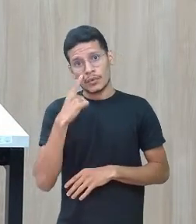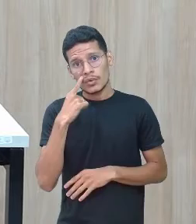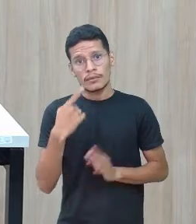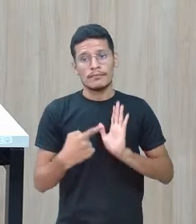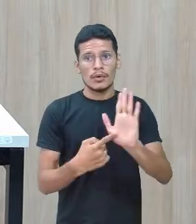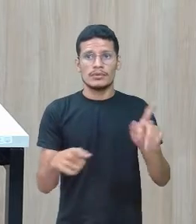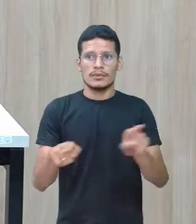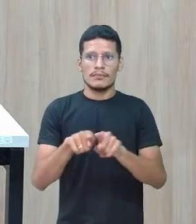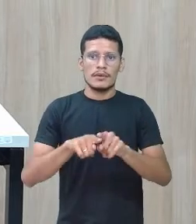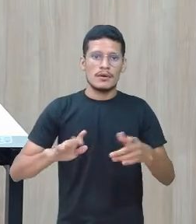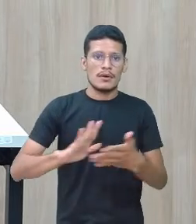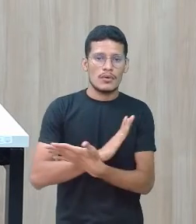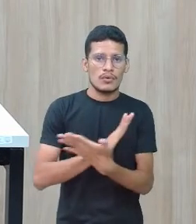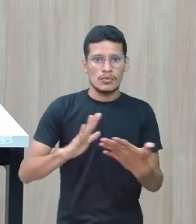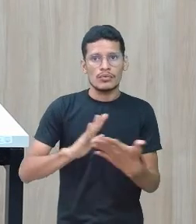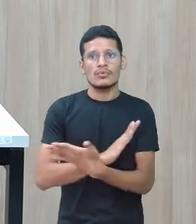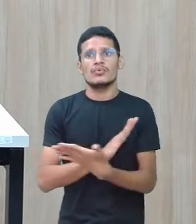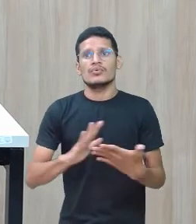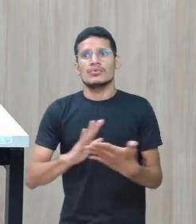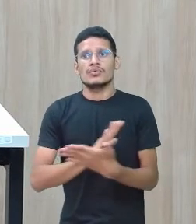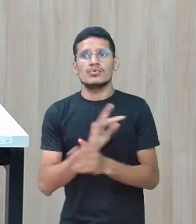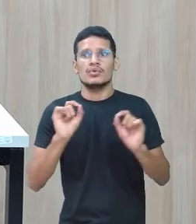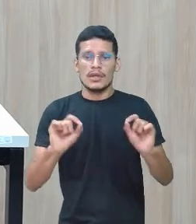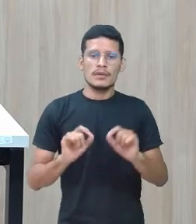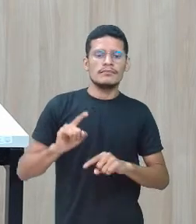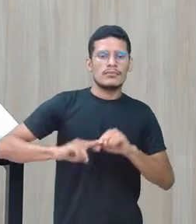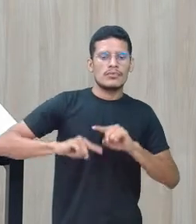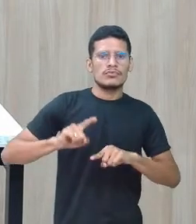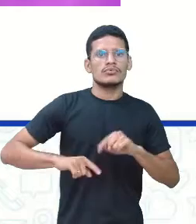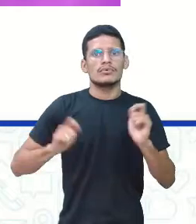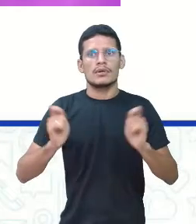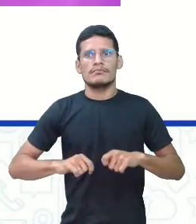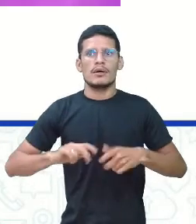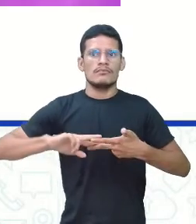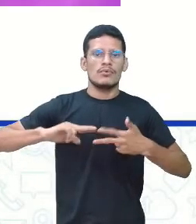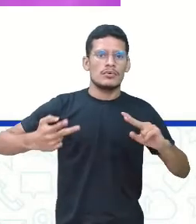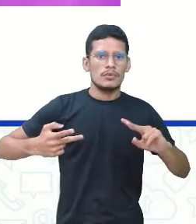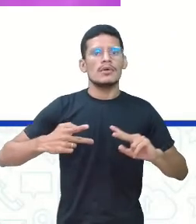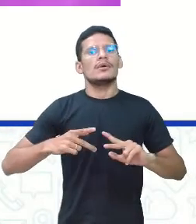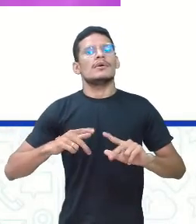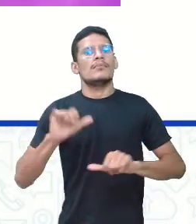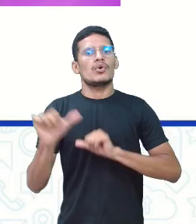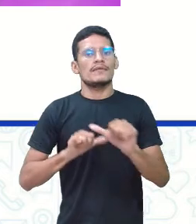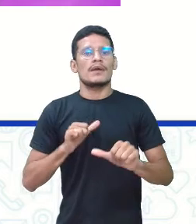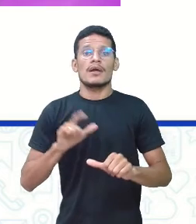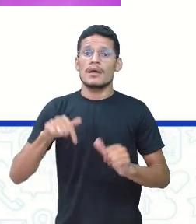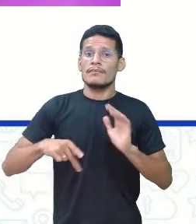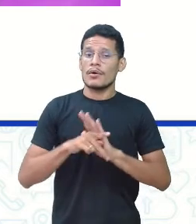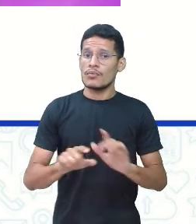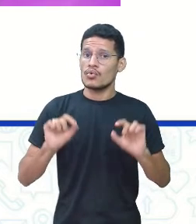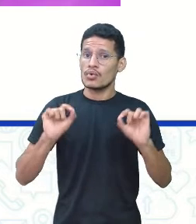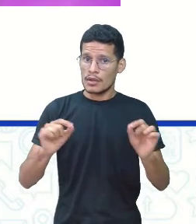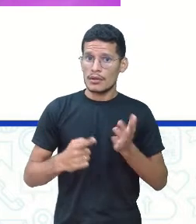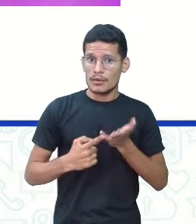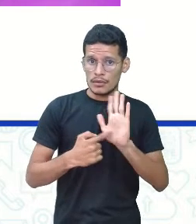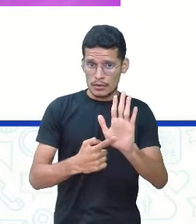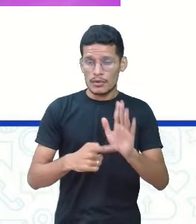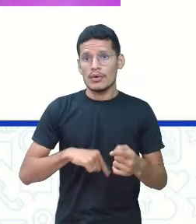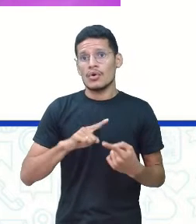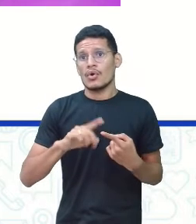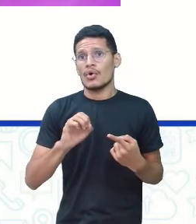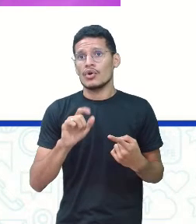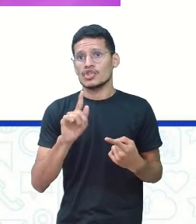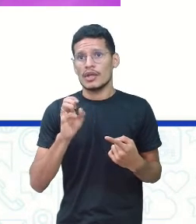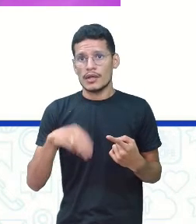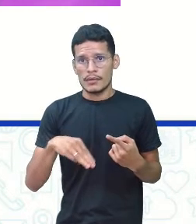vocês também os organismos geneticamente modificados. Eles são representados por OGM